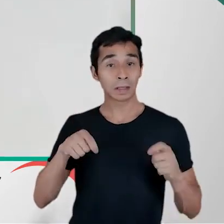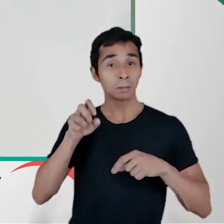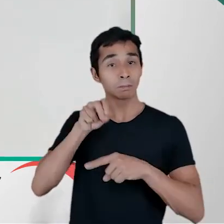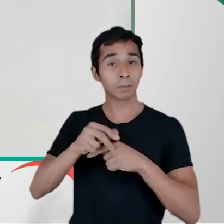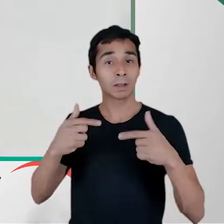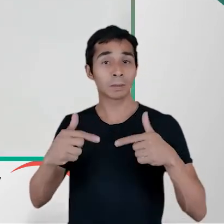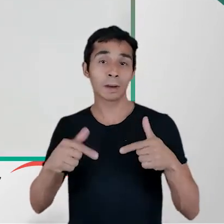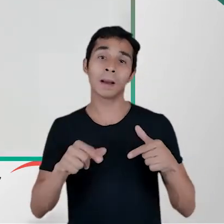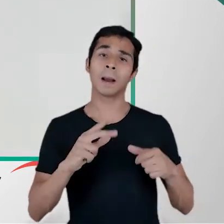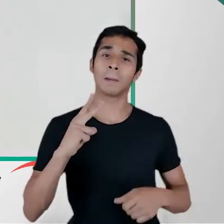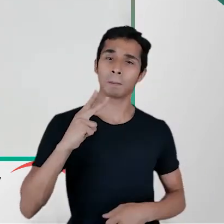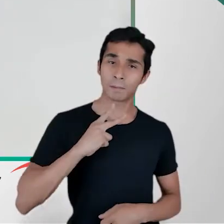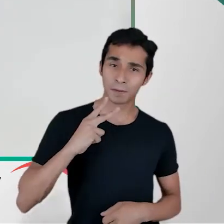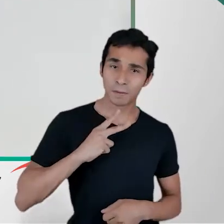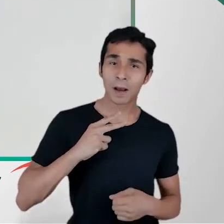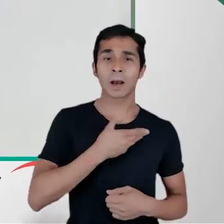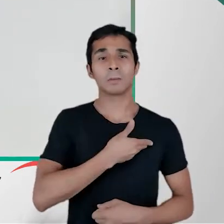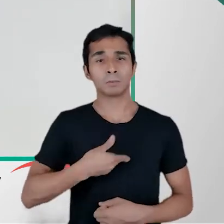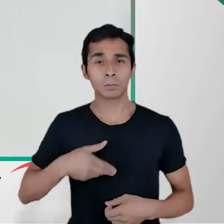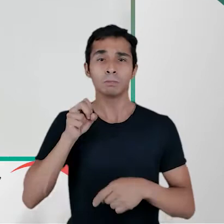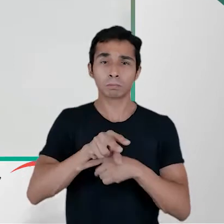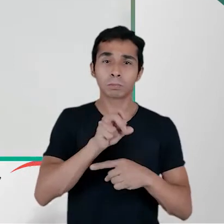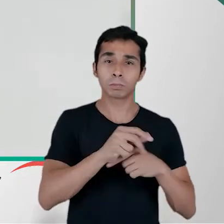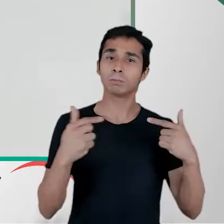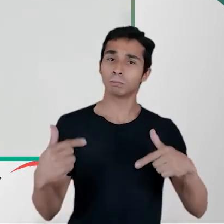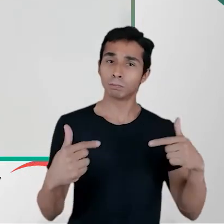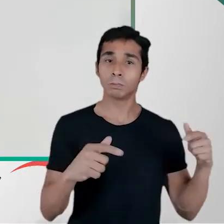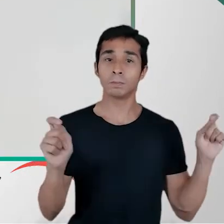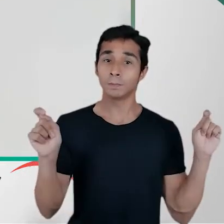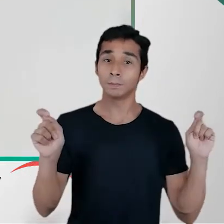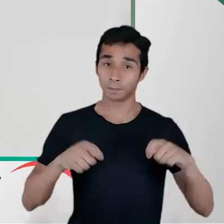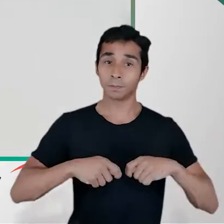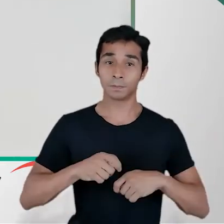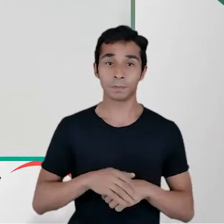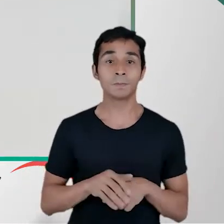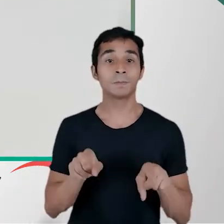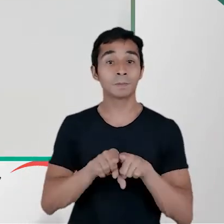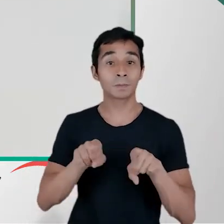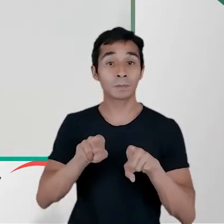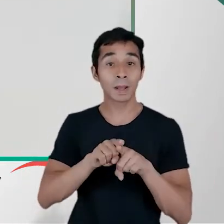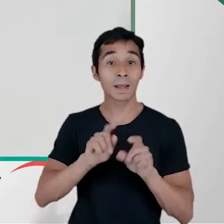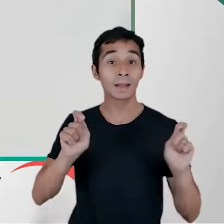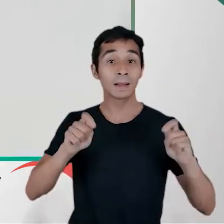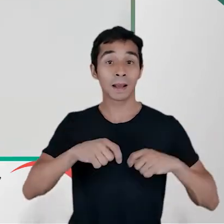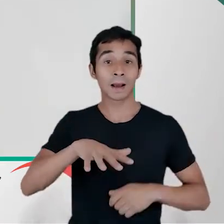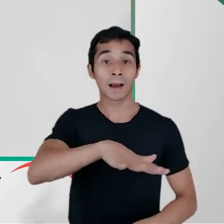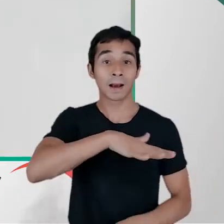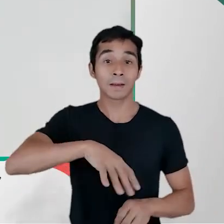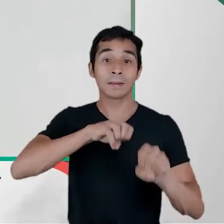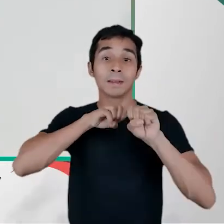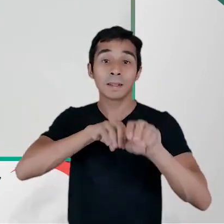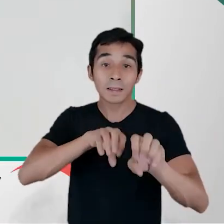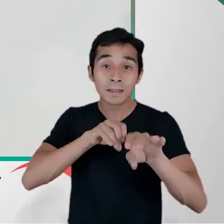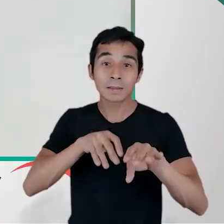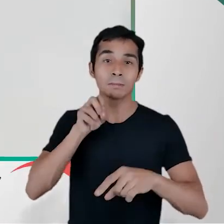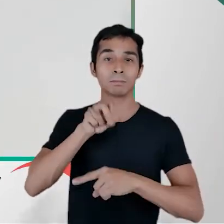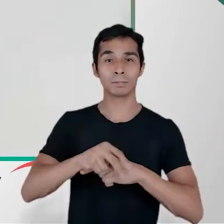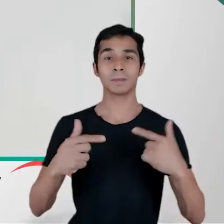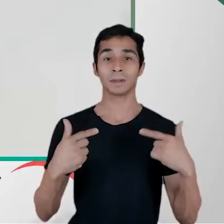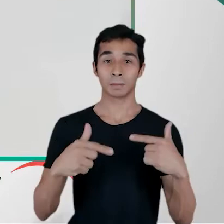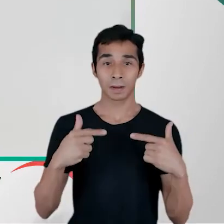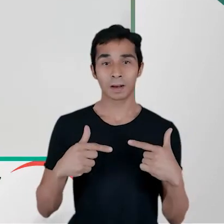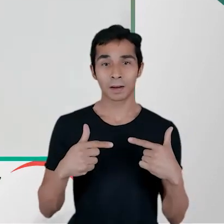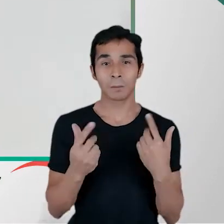especial aqueles que lidam com assuntos públicos. Além disso, destaco a possibilidade de atuação na esfera de